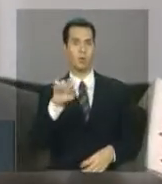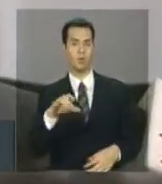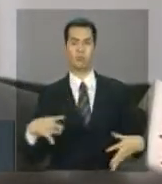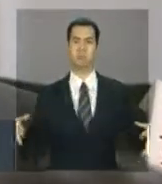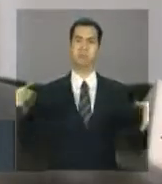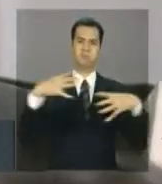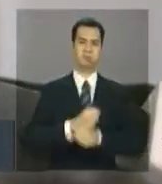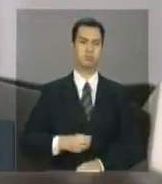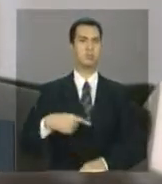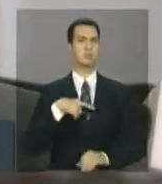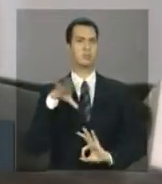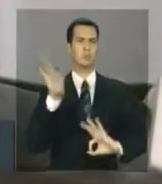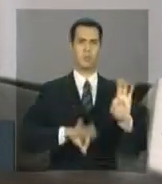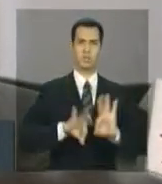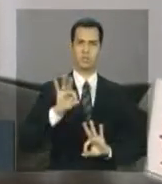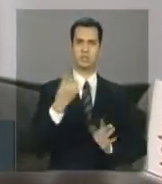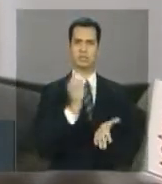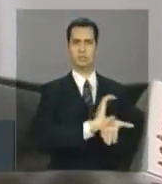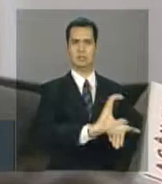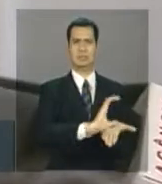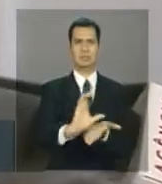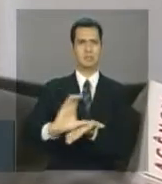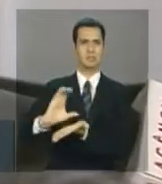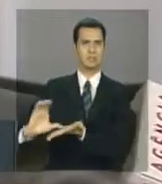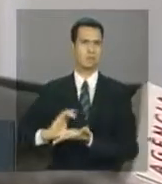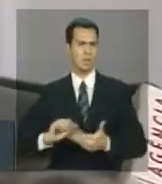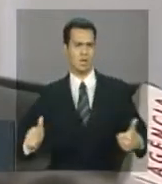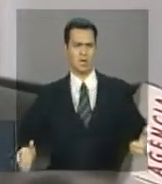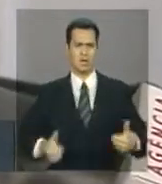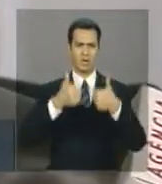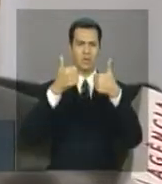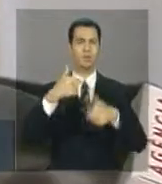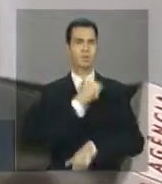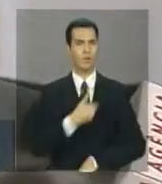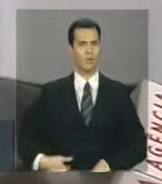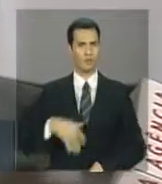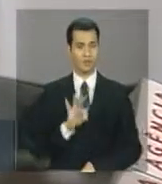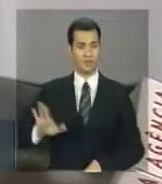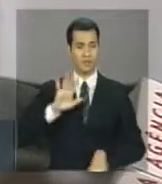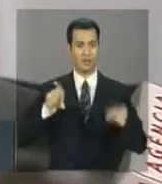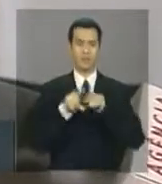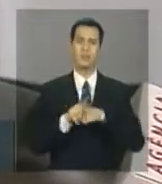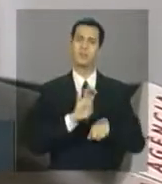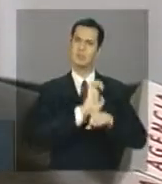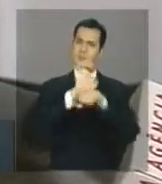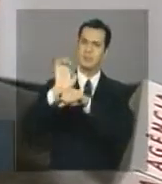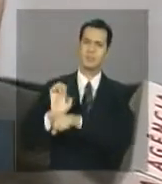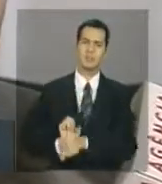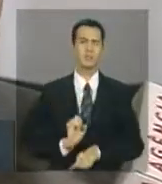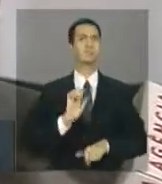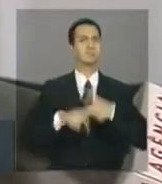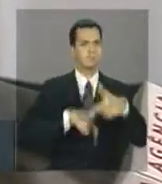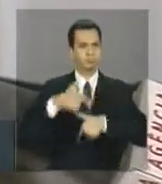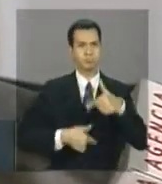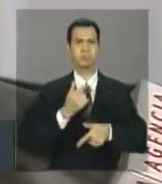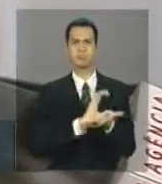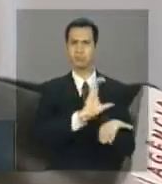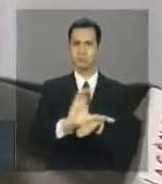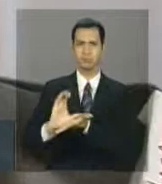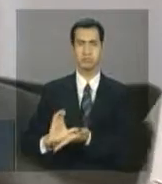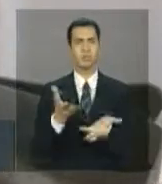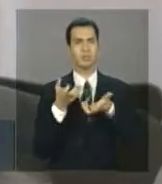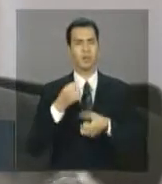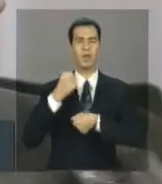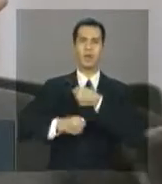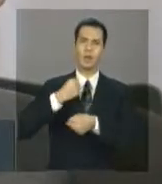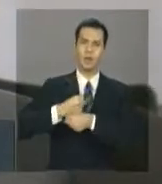realmente um grande programa de investimentos, seja do governo federal, seja dos estados, para implementar 2012, 2013, 2014. Mas o